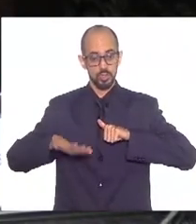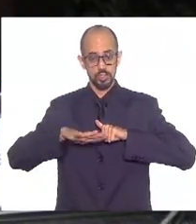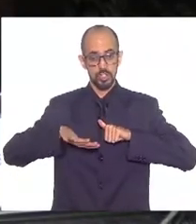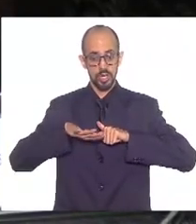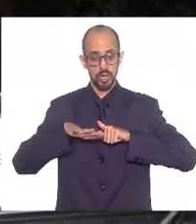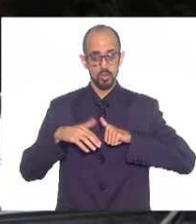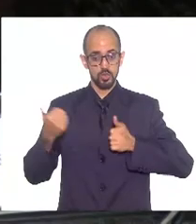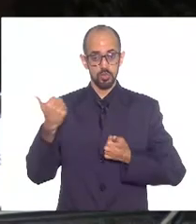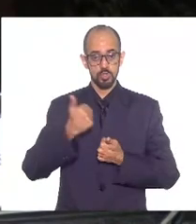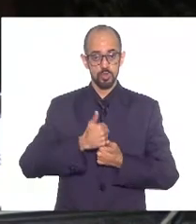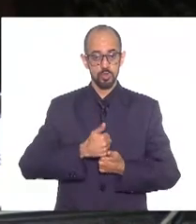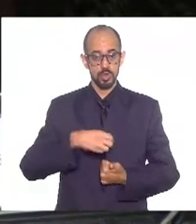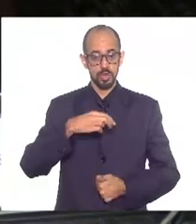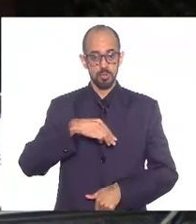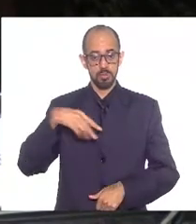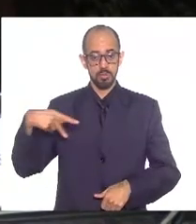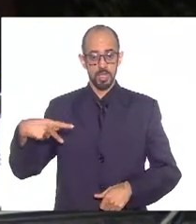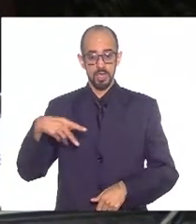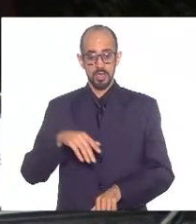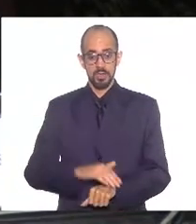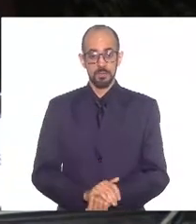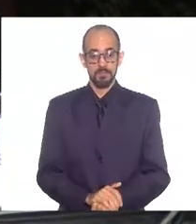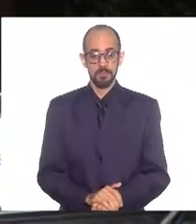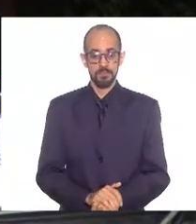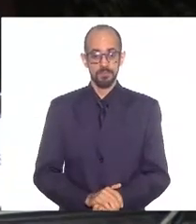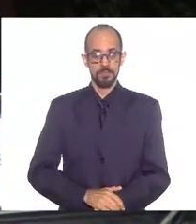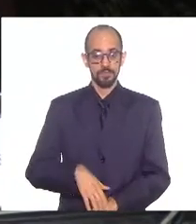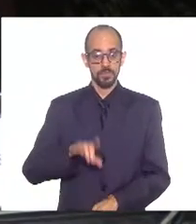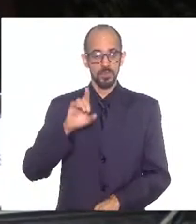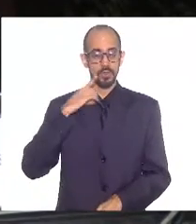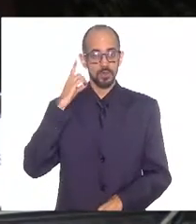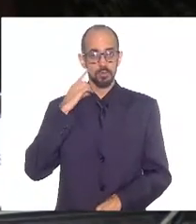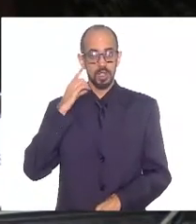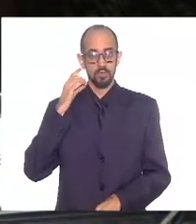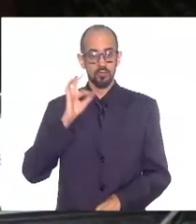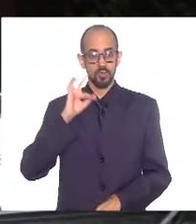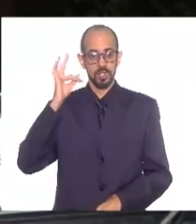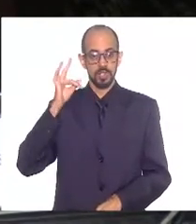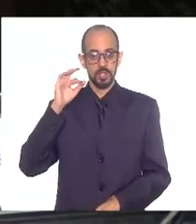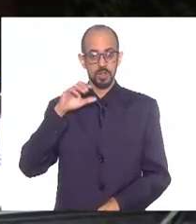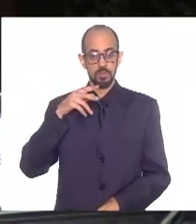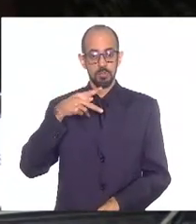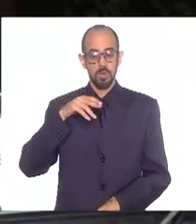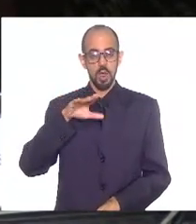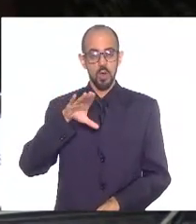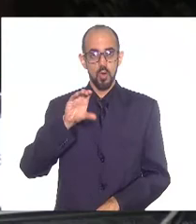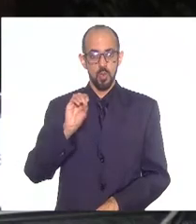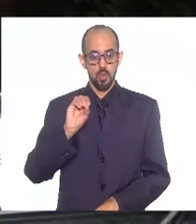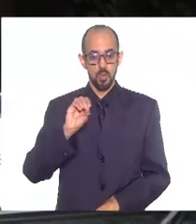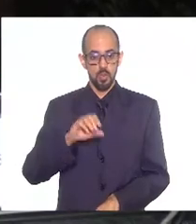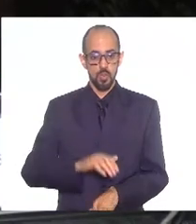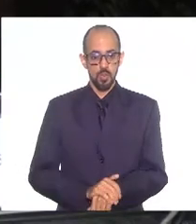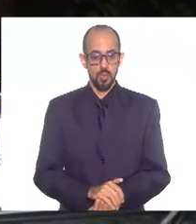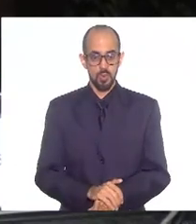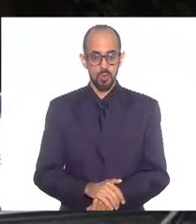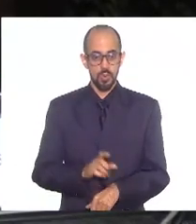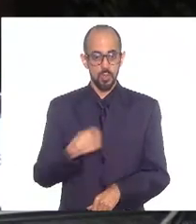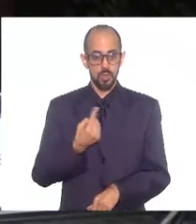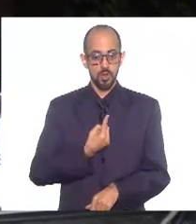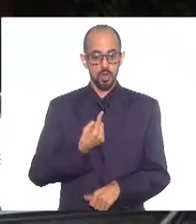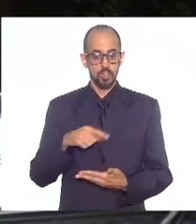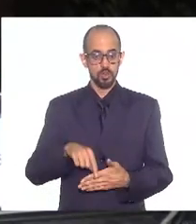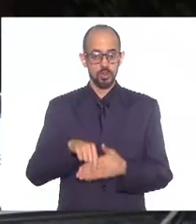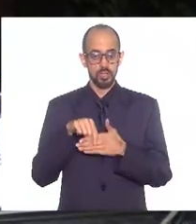ANP, o Dirceu Amorelli, nosso deputado federal, Paulo Ganimi, nosso líder